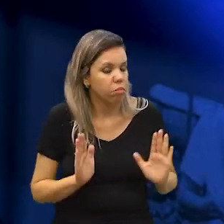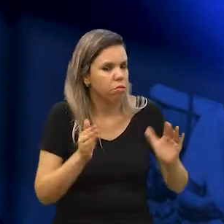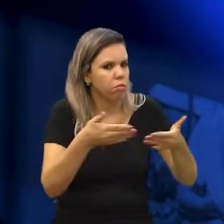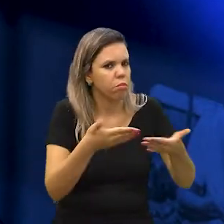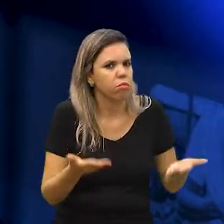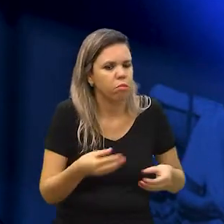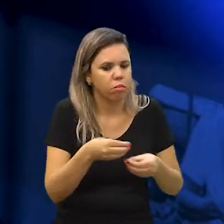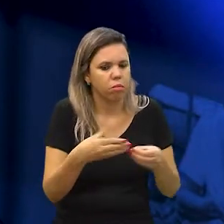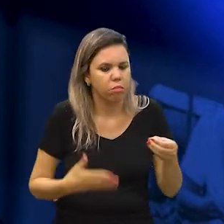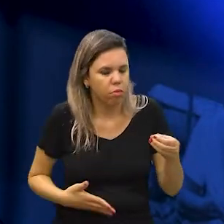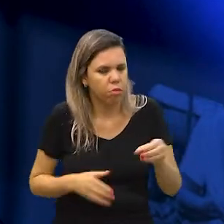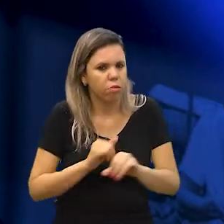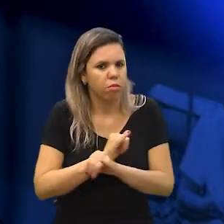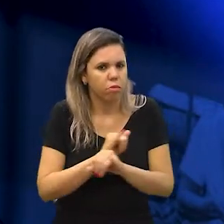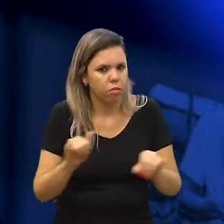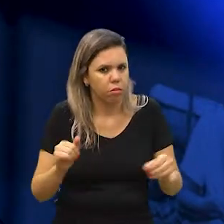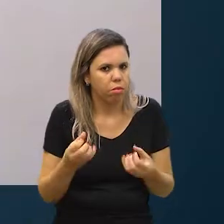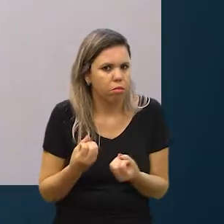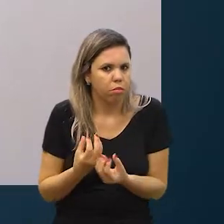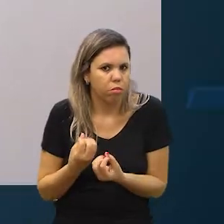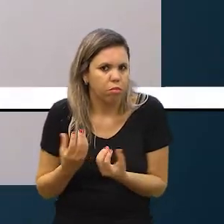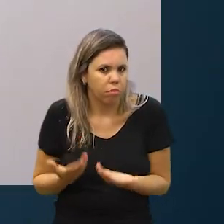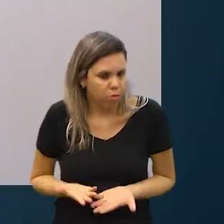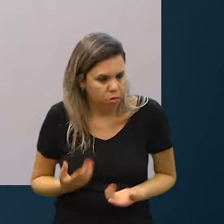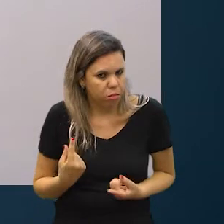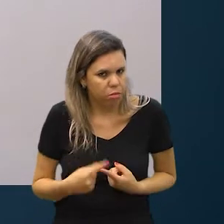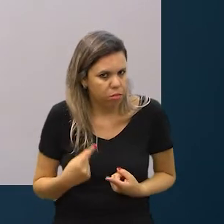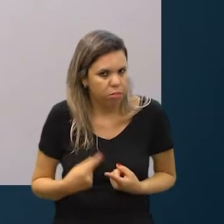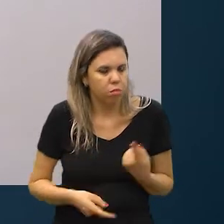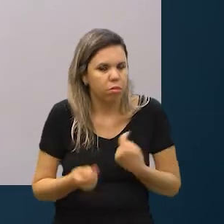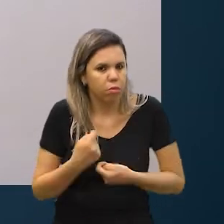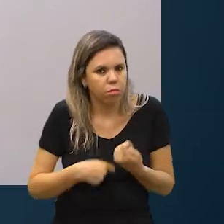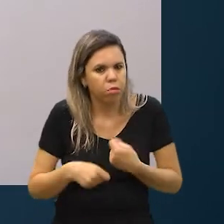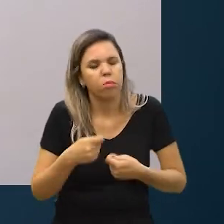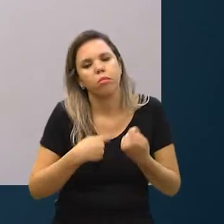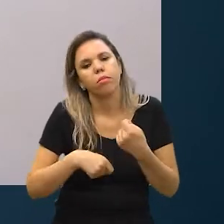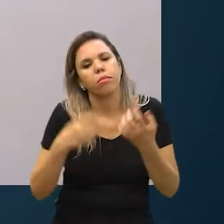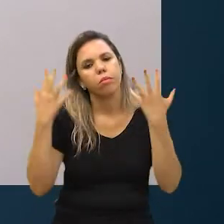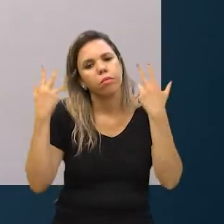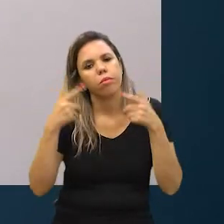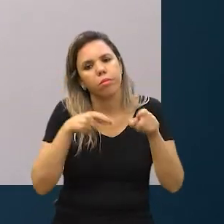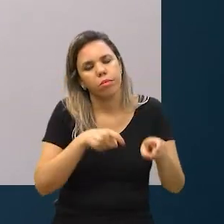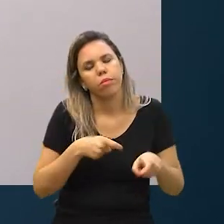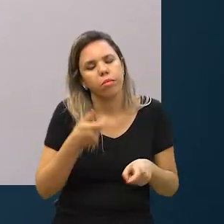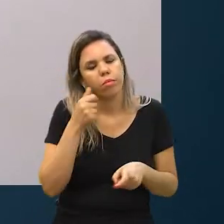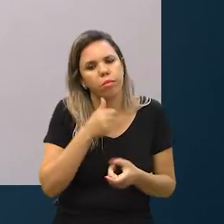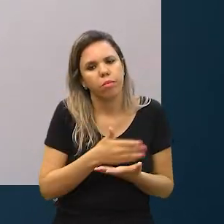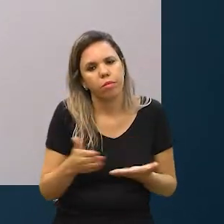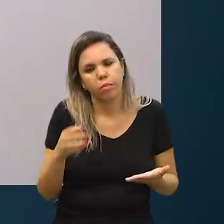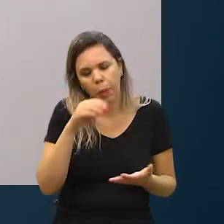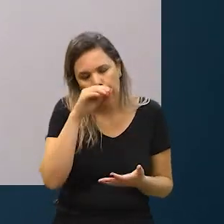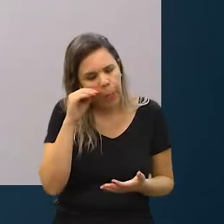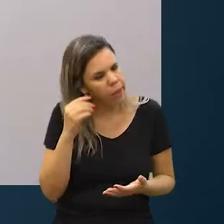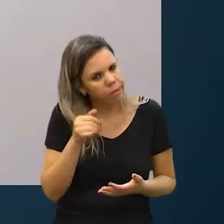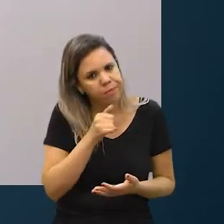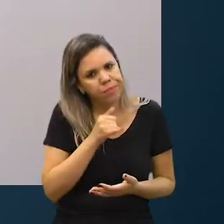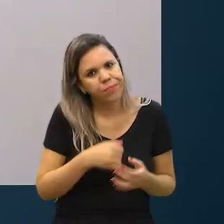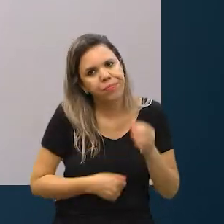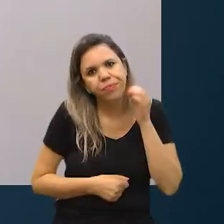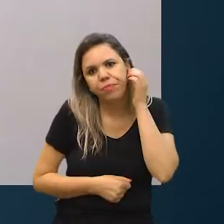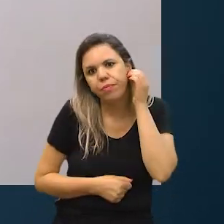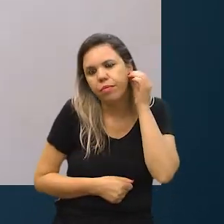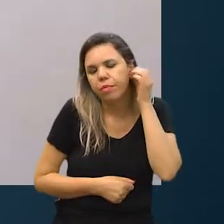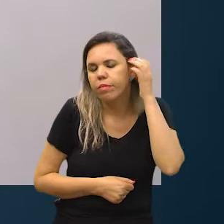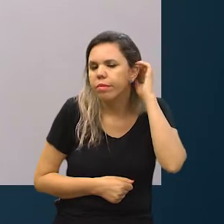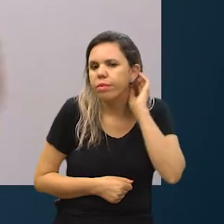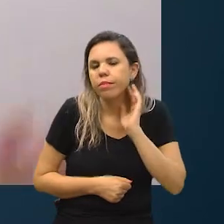em conteúdo e informação, e até porque o mercado do agro está começando agora no mundo digital, né? Se você pegar o